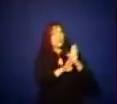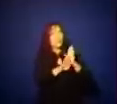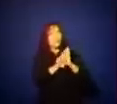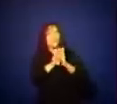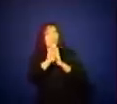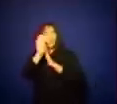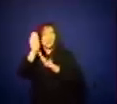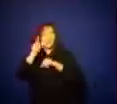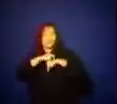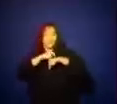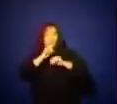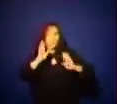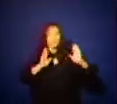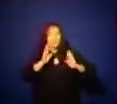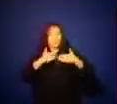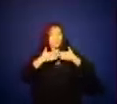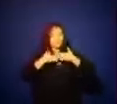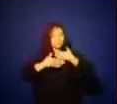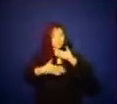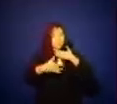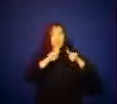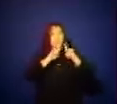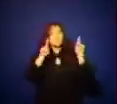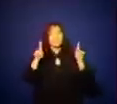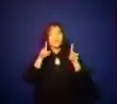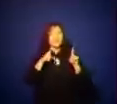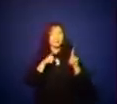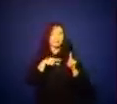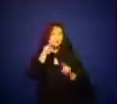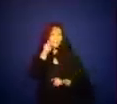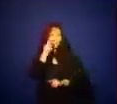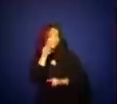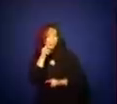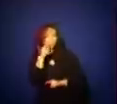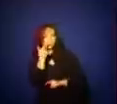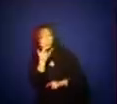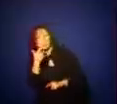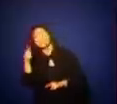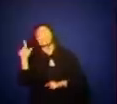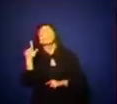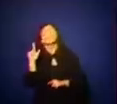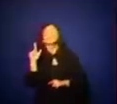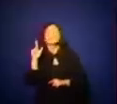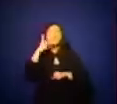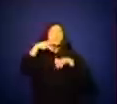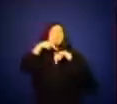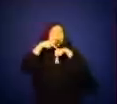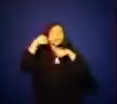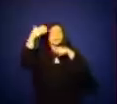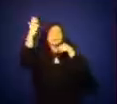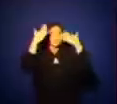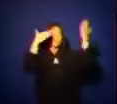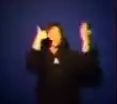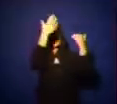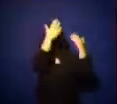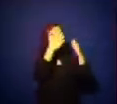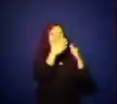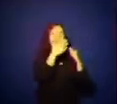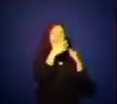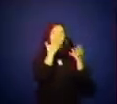tempo longo e por outro lado você tem na outra página acho que países que resolveram